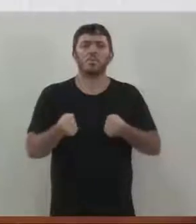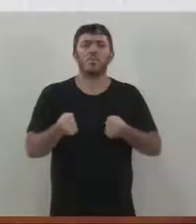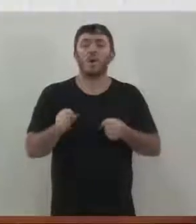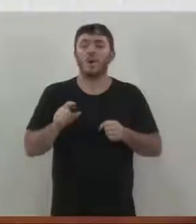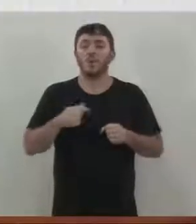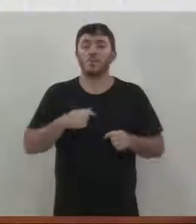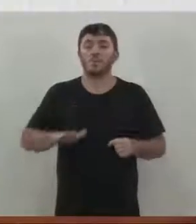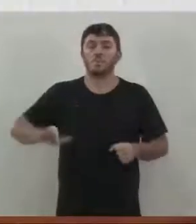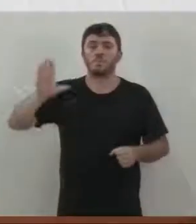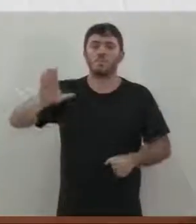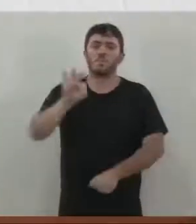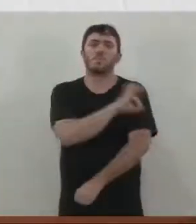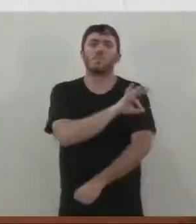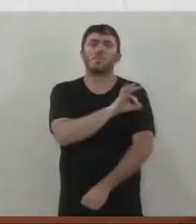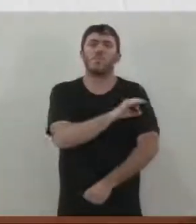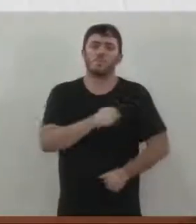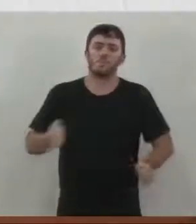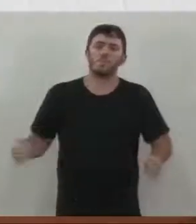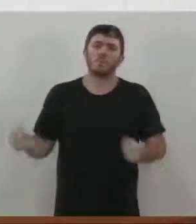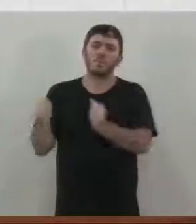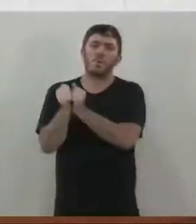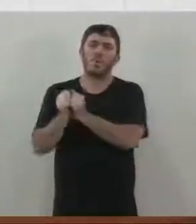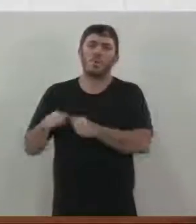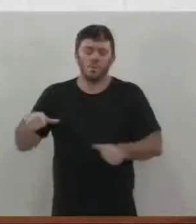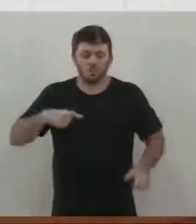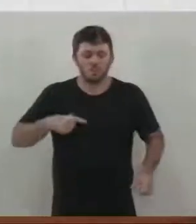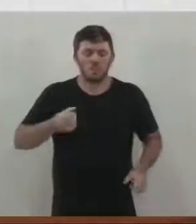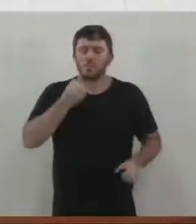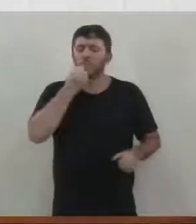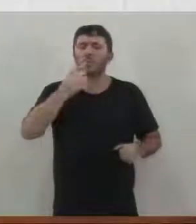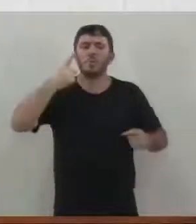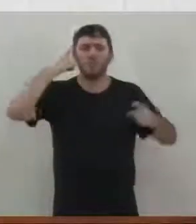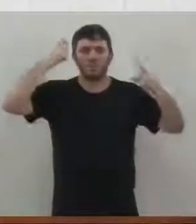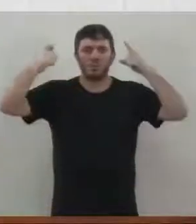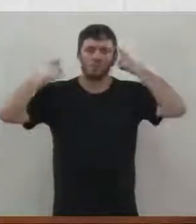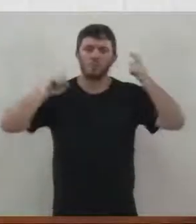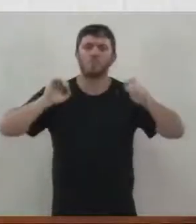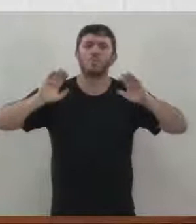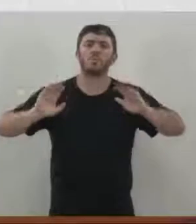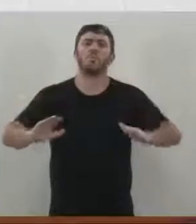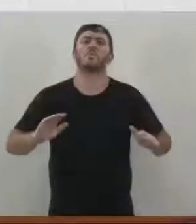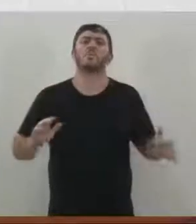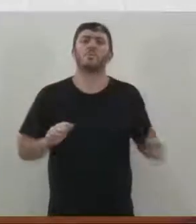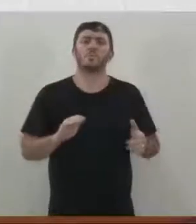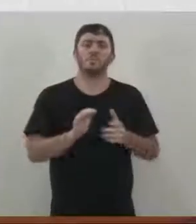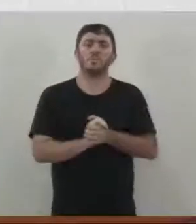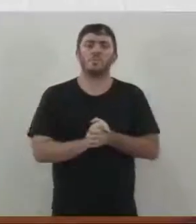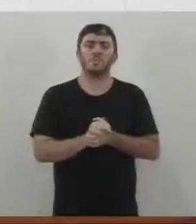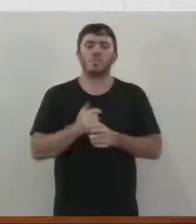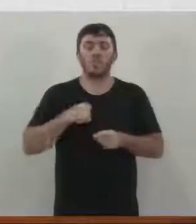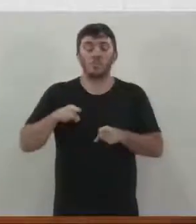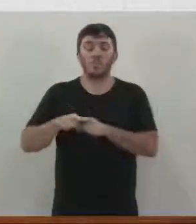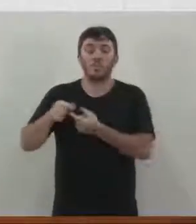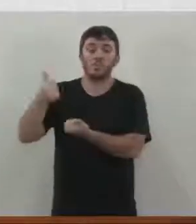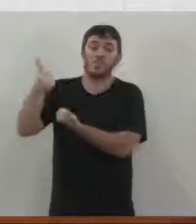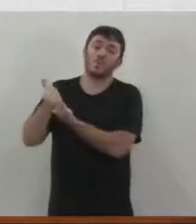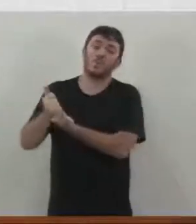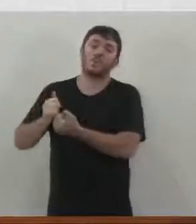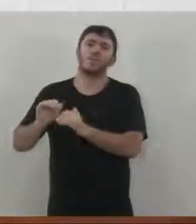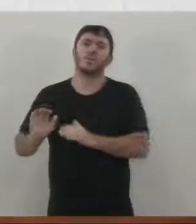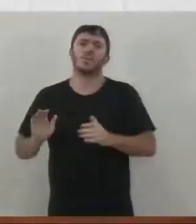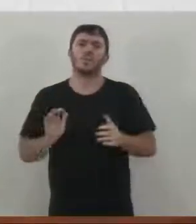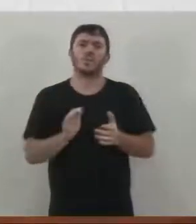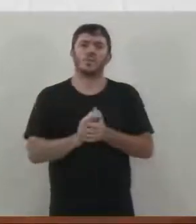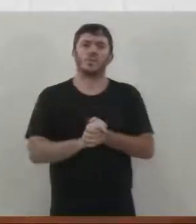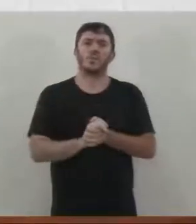a prefeito, tenho certeza que tem ideias boas, mas enfim, da minha vice,